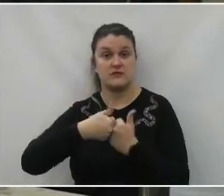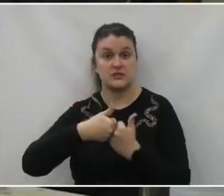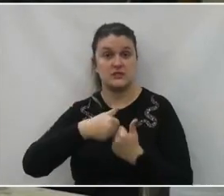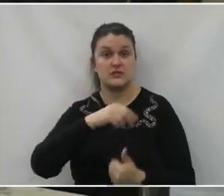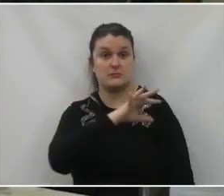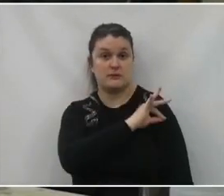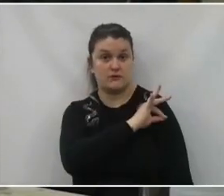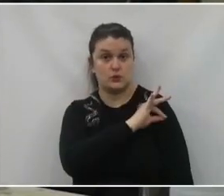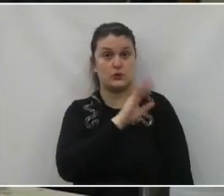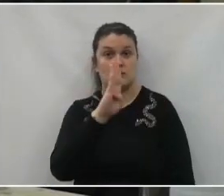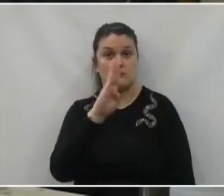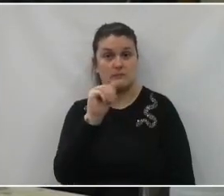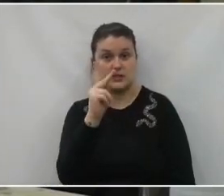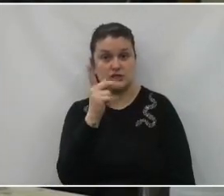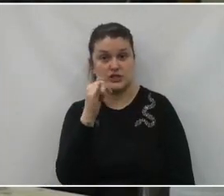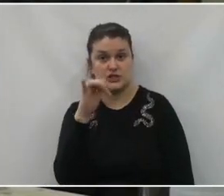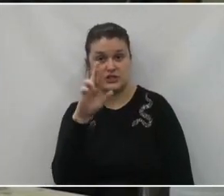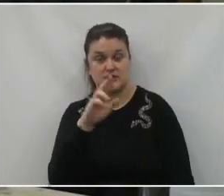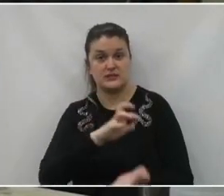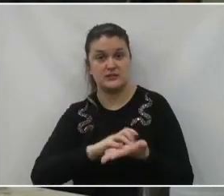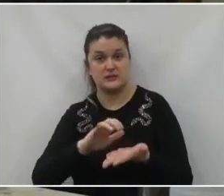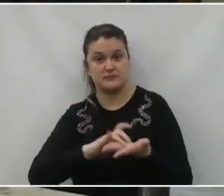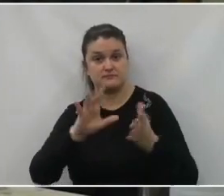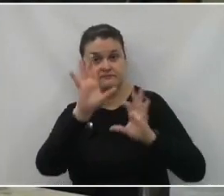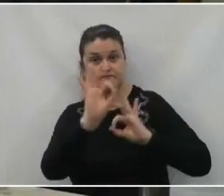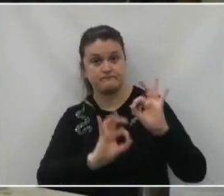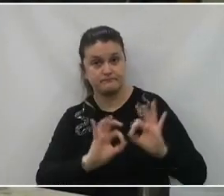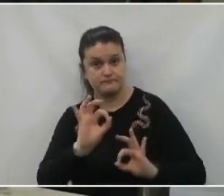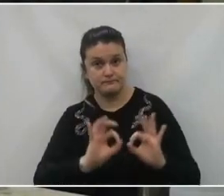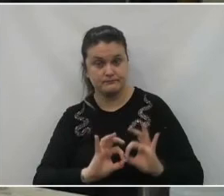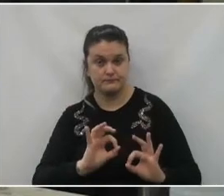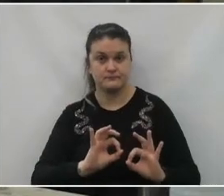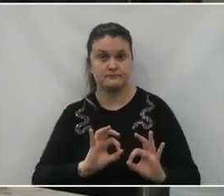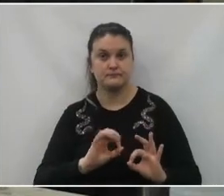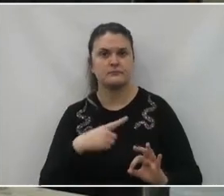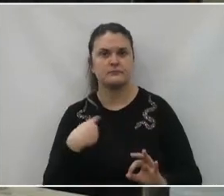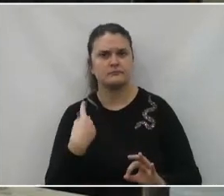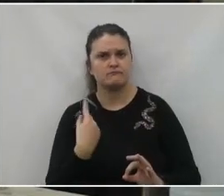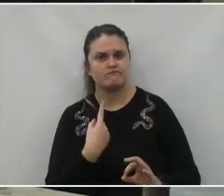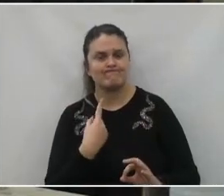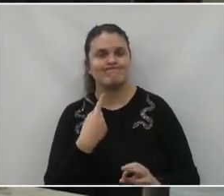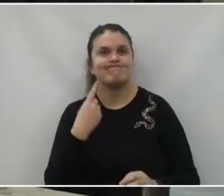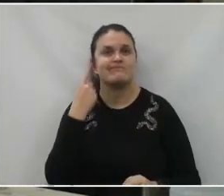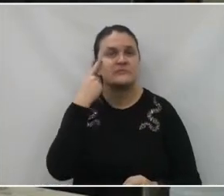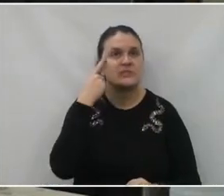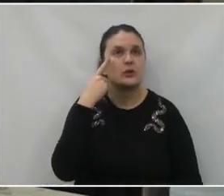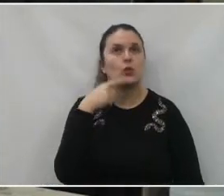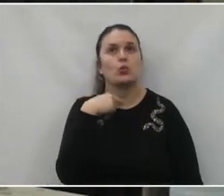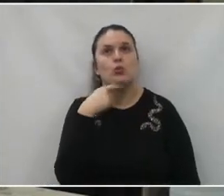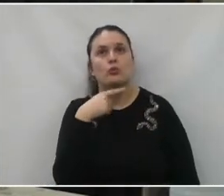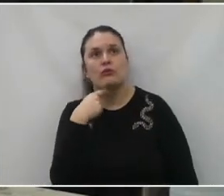Bachir, juntamente com o planejamento, para que pudéssemos tirar algumas